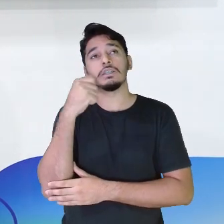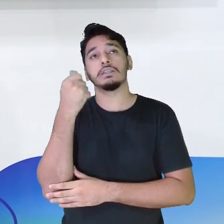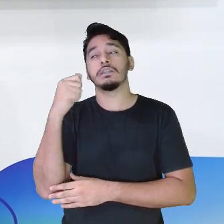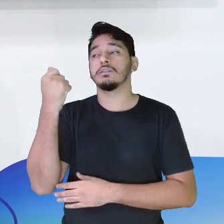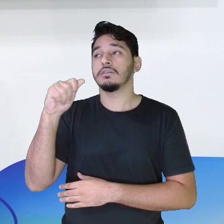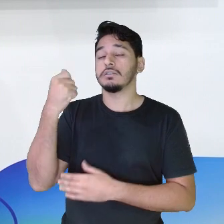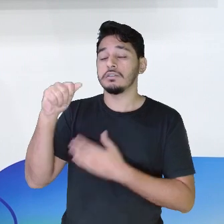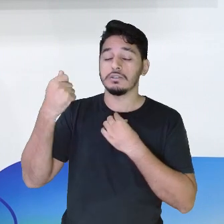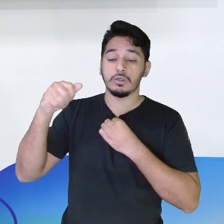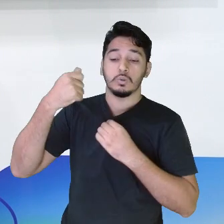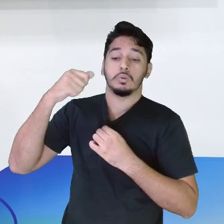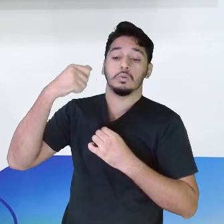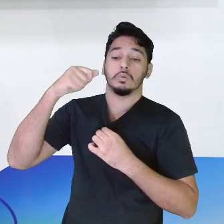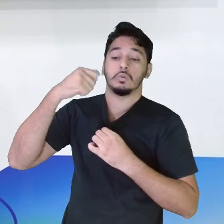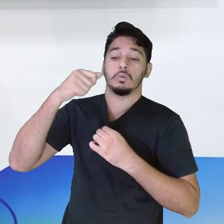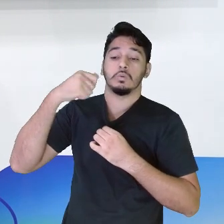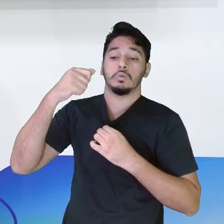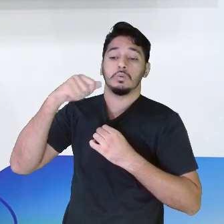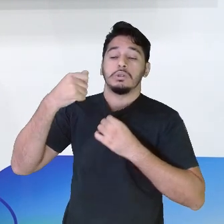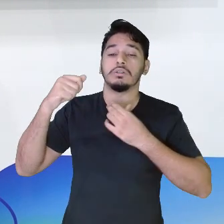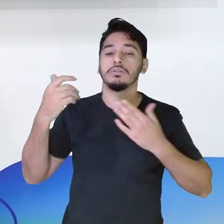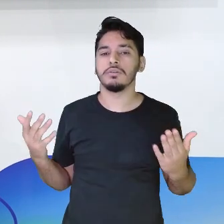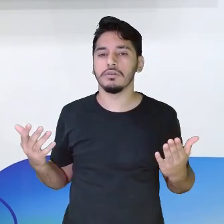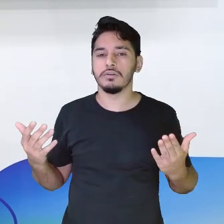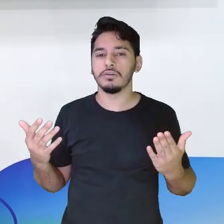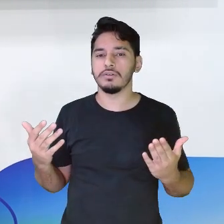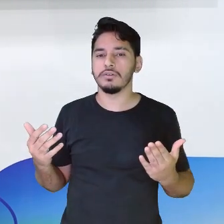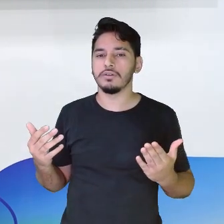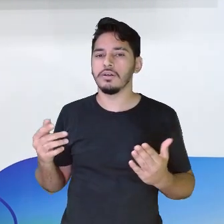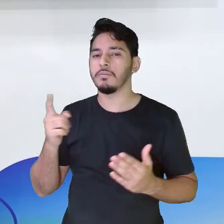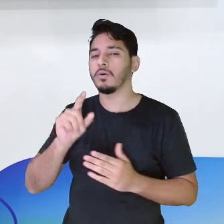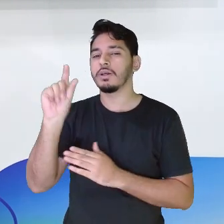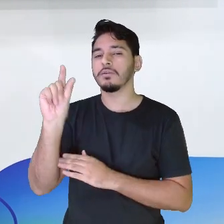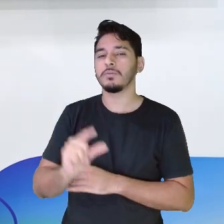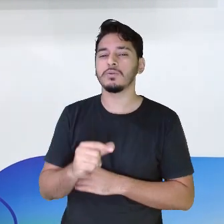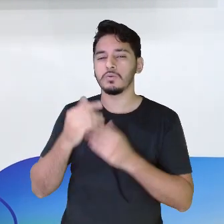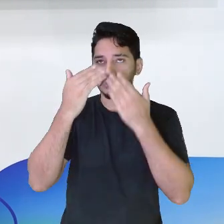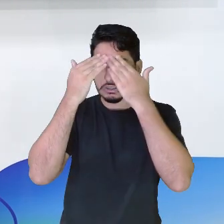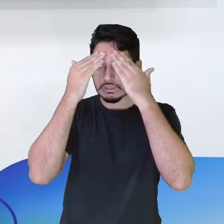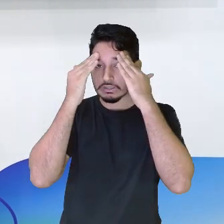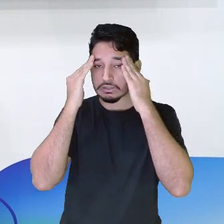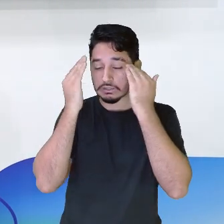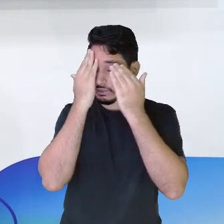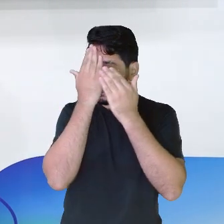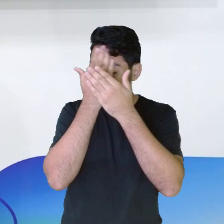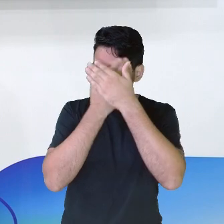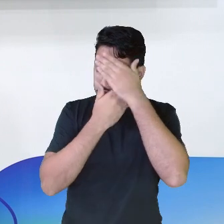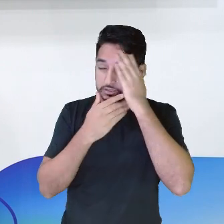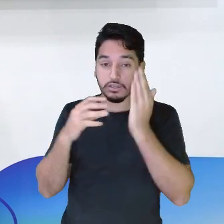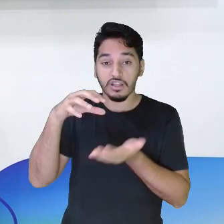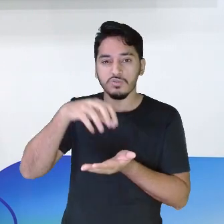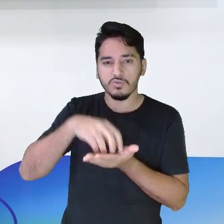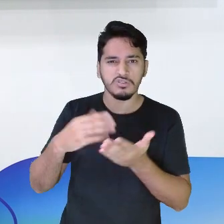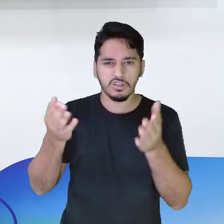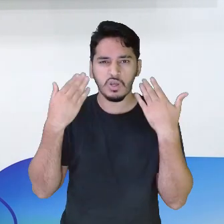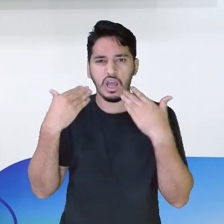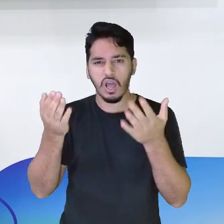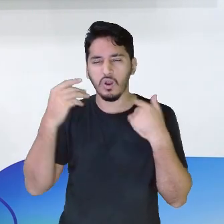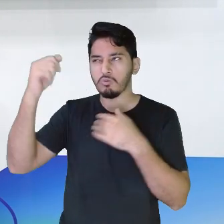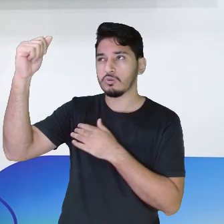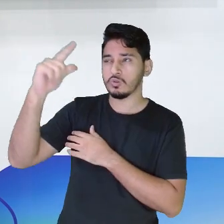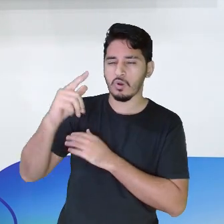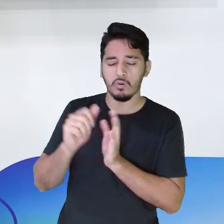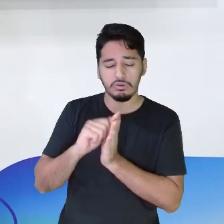para amenizar, né, para amenizar e diminuir o suor quando a gente está no centro da cidade, não é